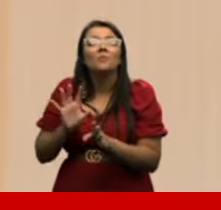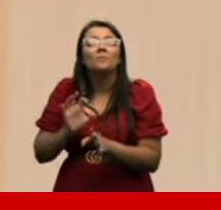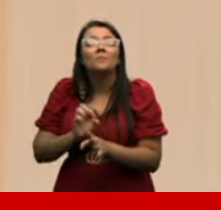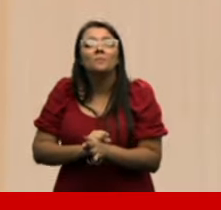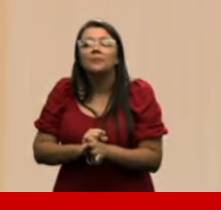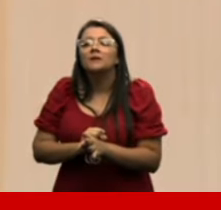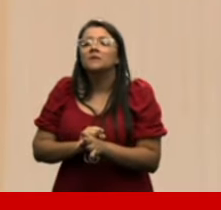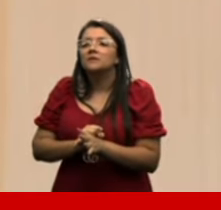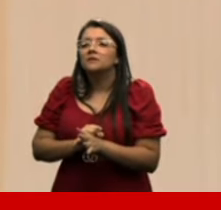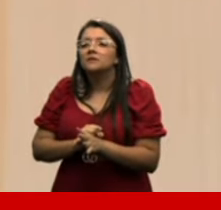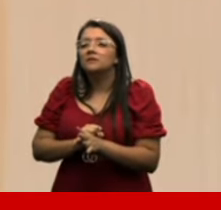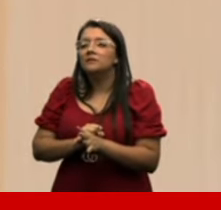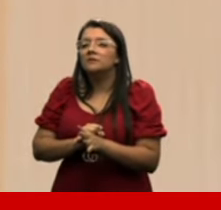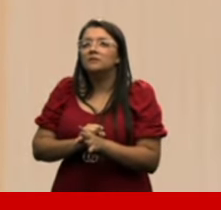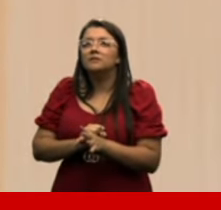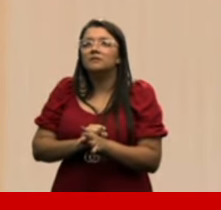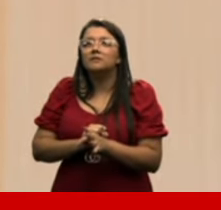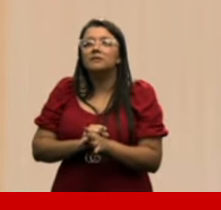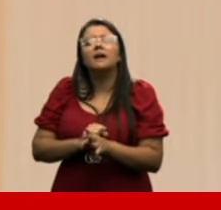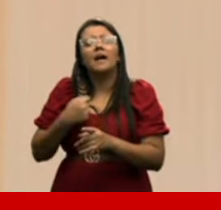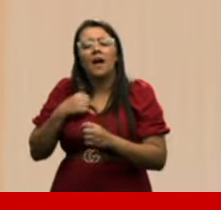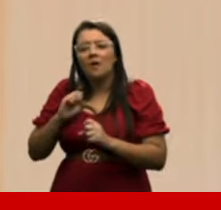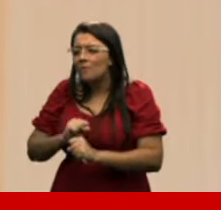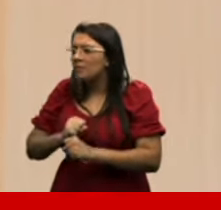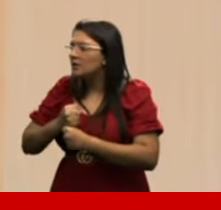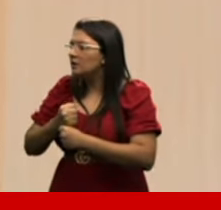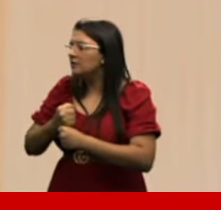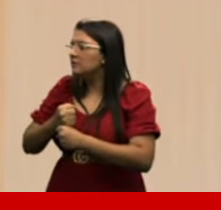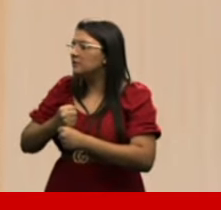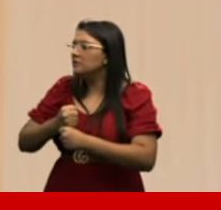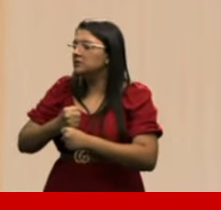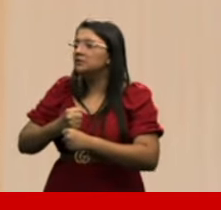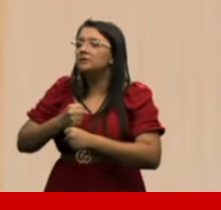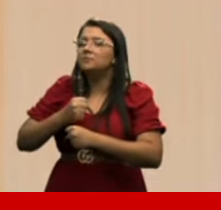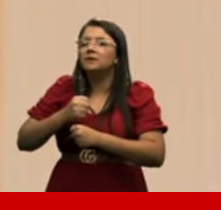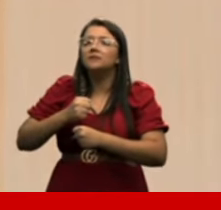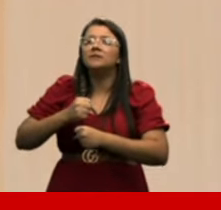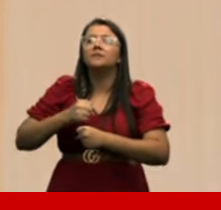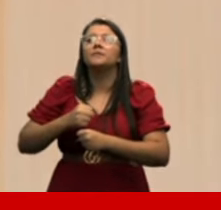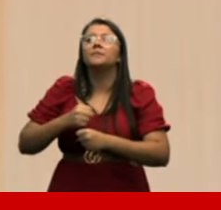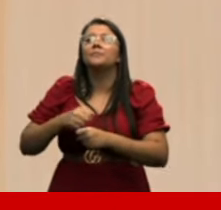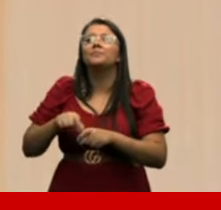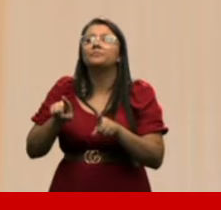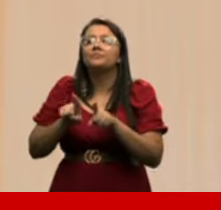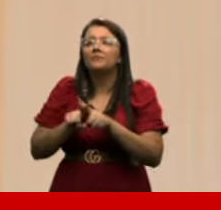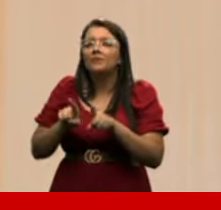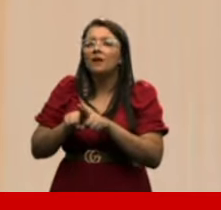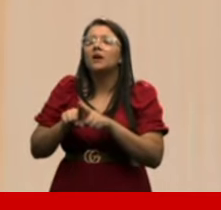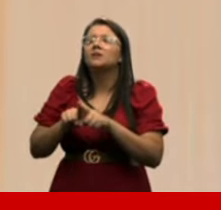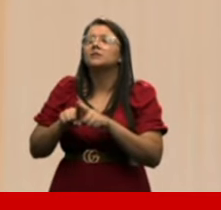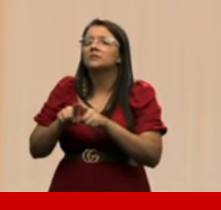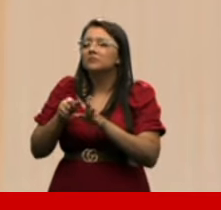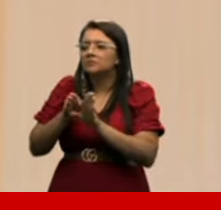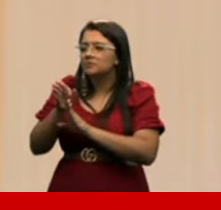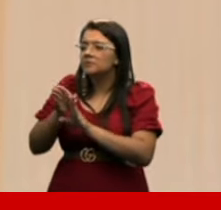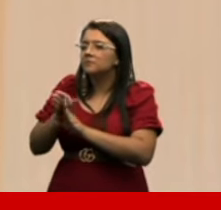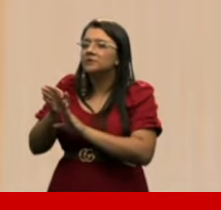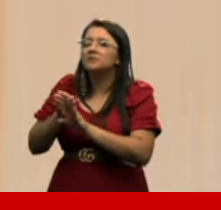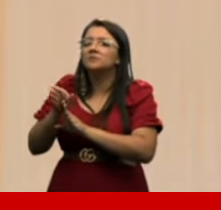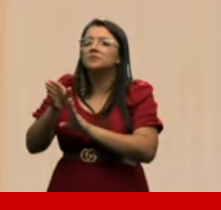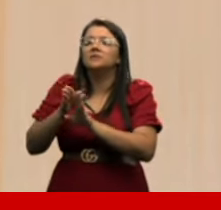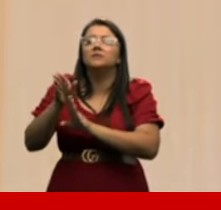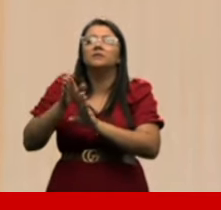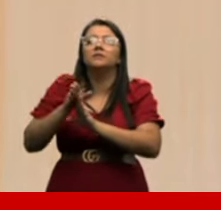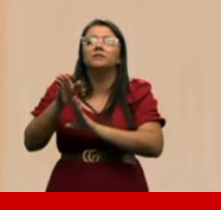tenha paciência, aguenta, logo isso vai passar. Dá bons conselhos, porque